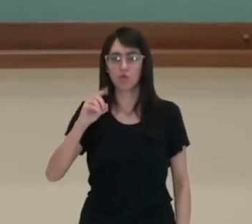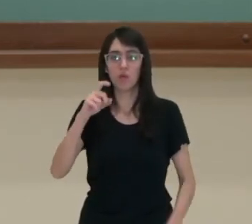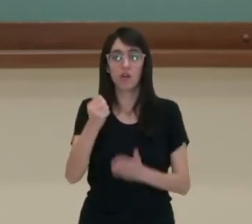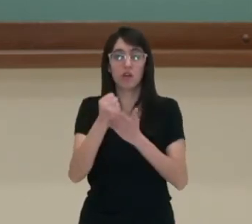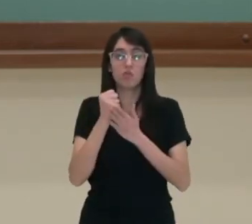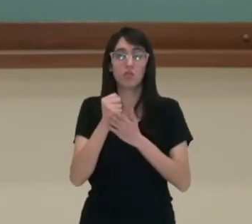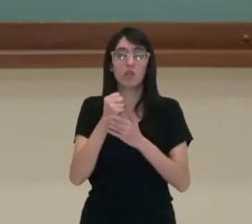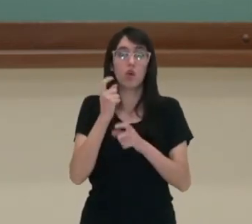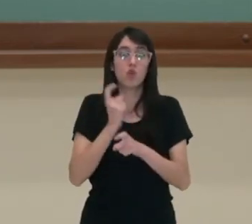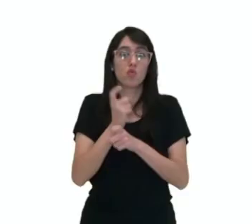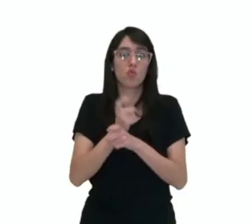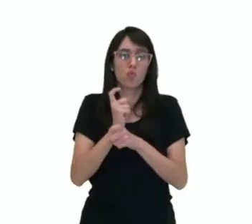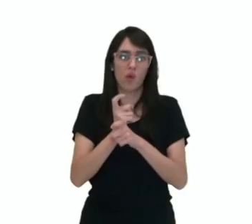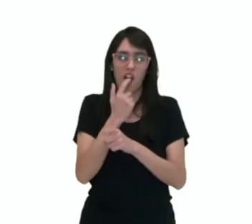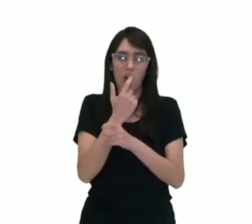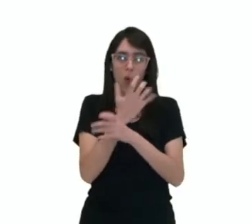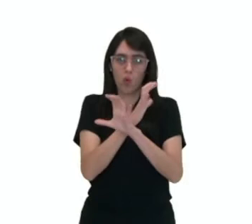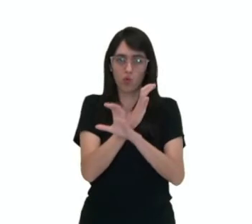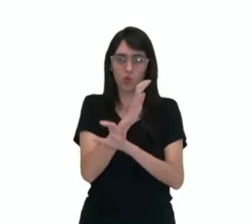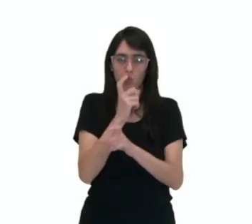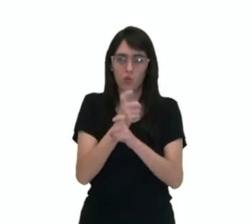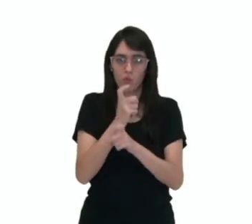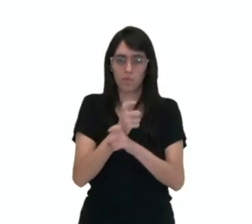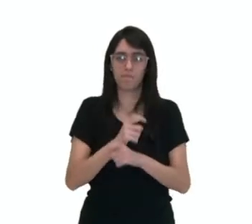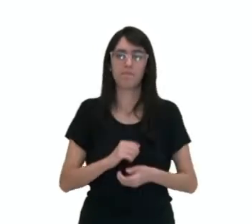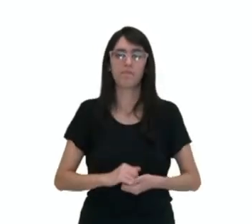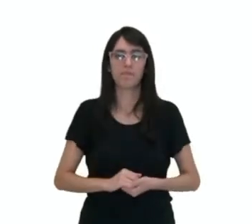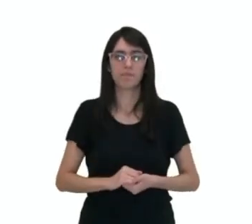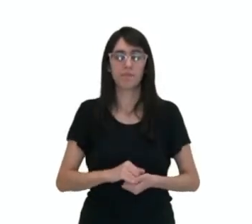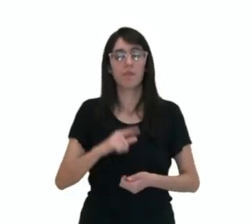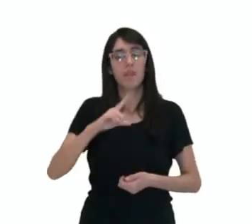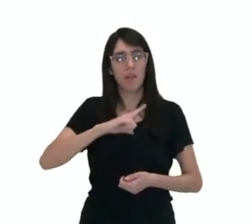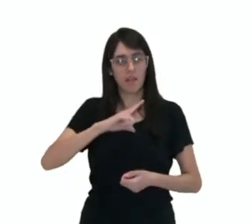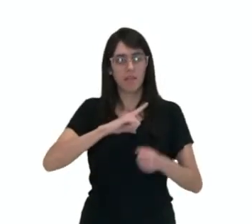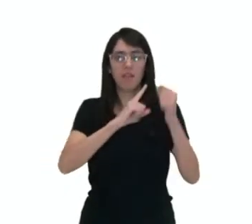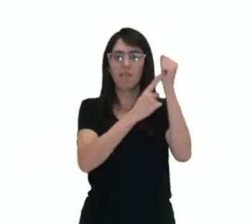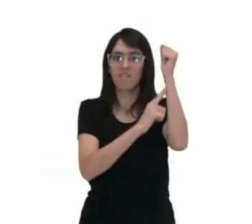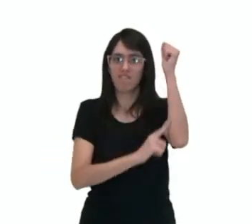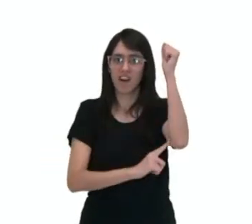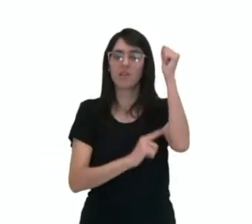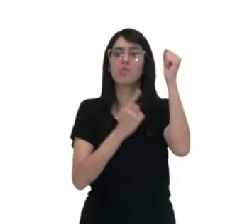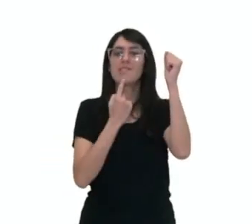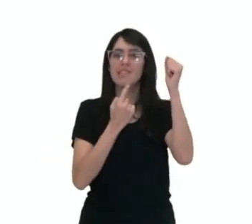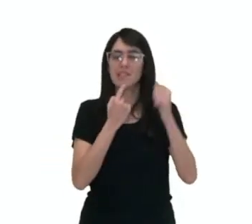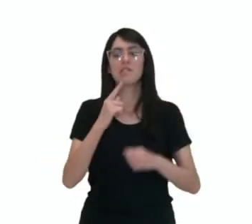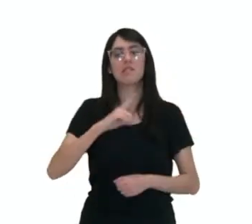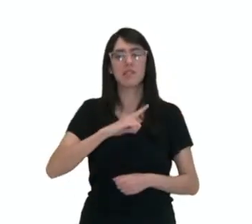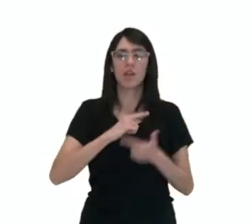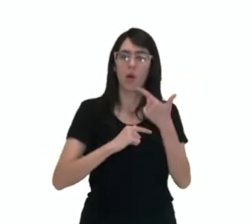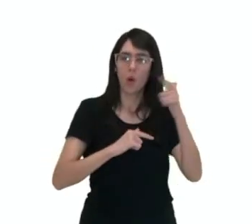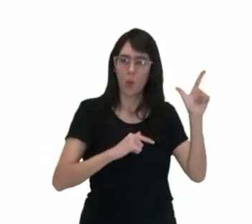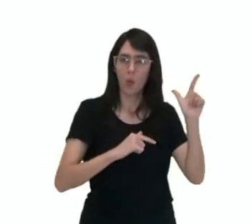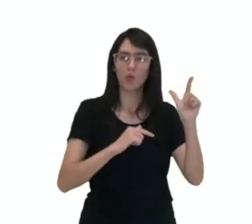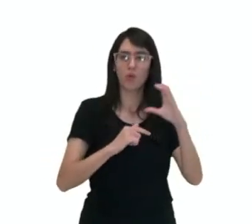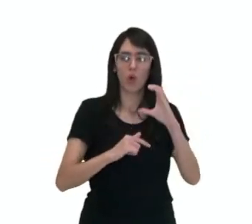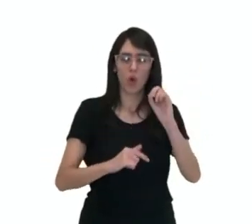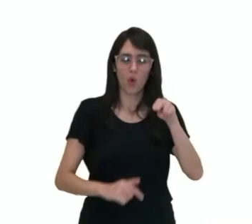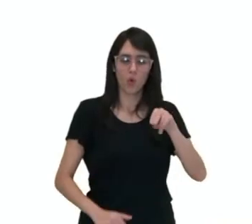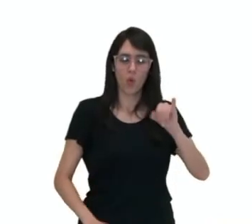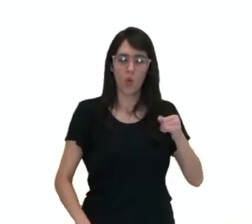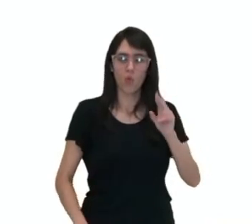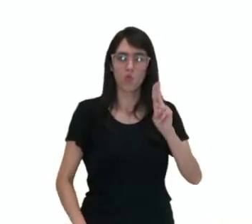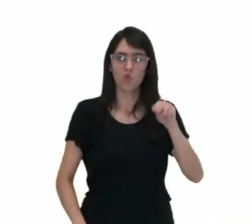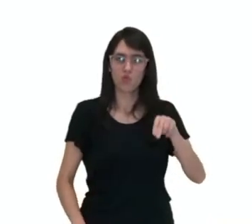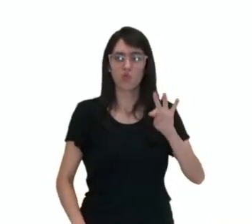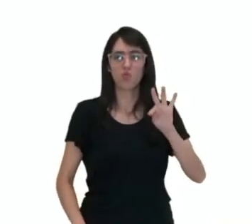dureza, né, para os nossos ossos. Ele é vascular, então, diferente do tecido conjuntivo que não tinha vascularização, o nosso osso